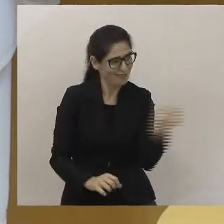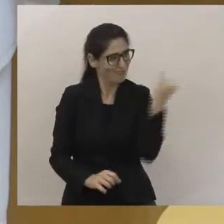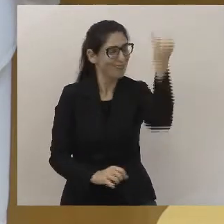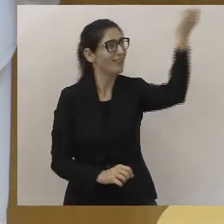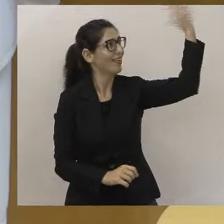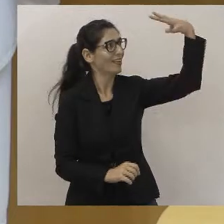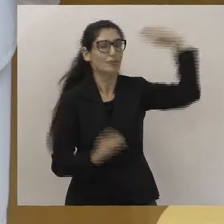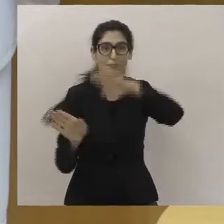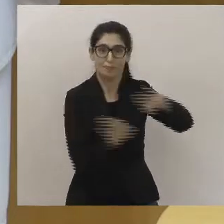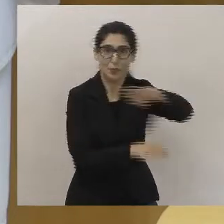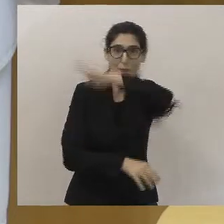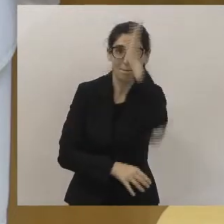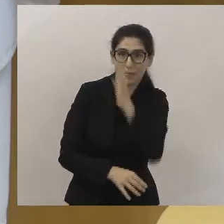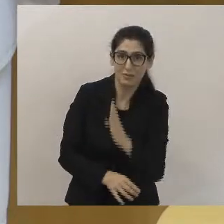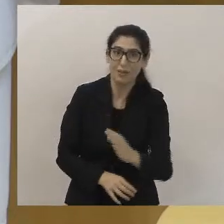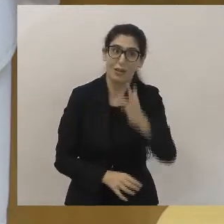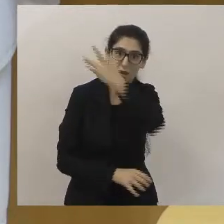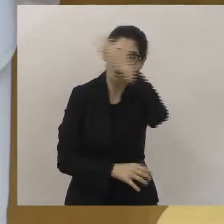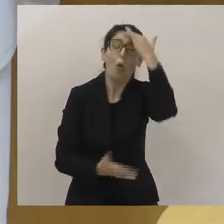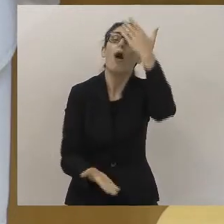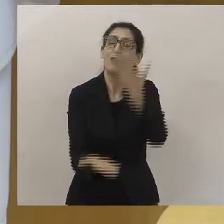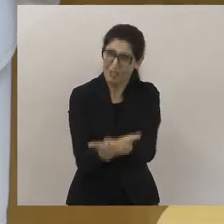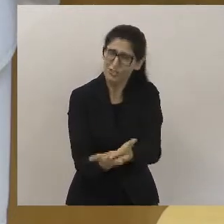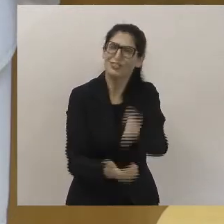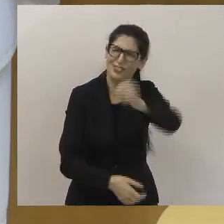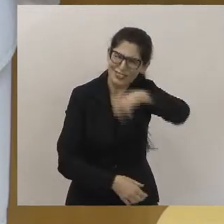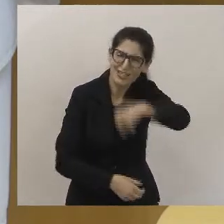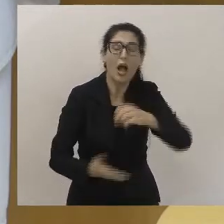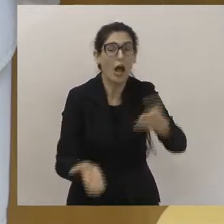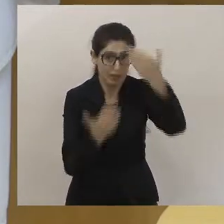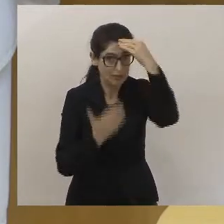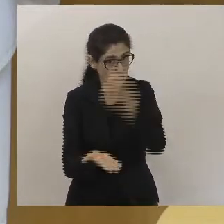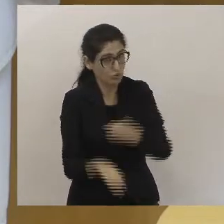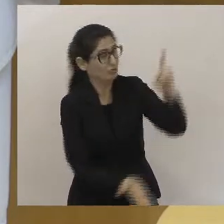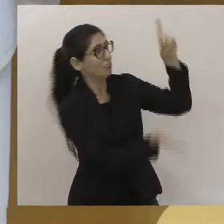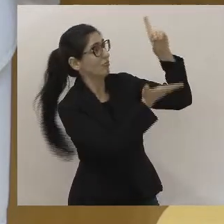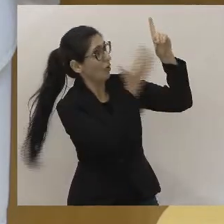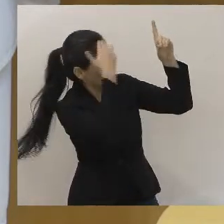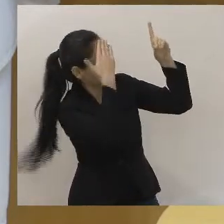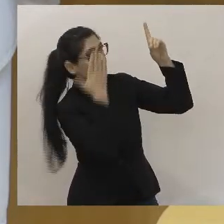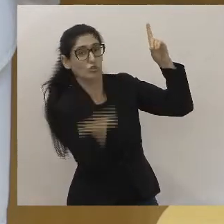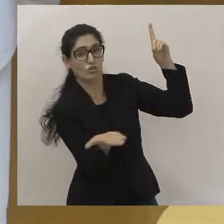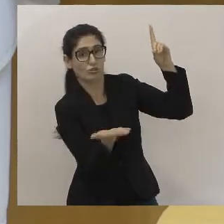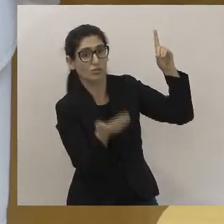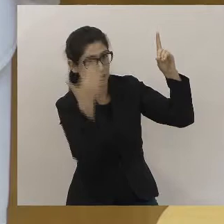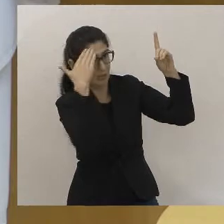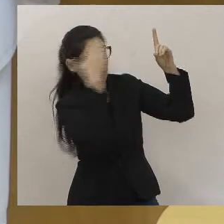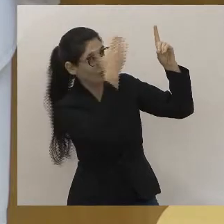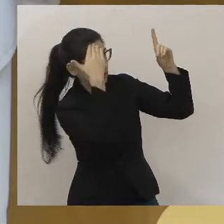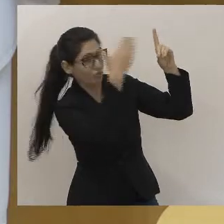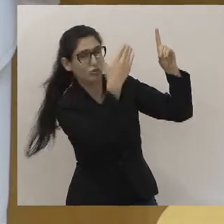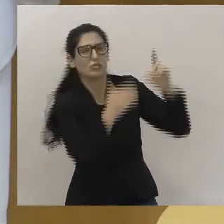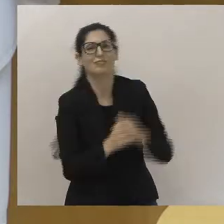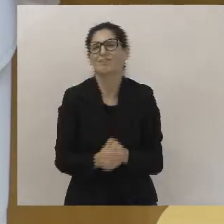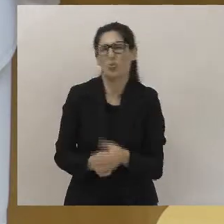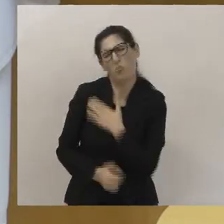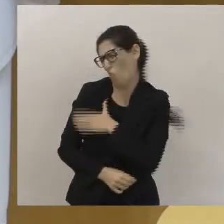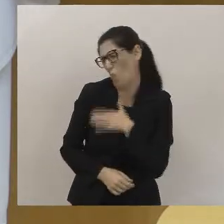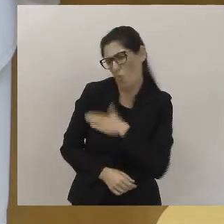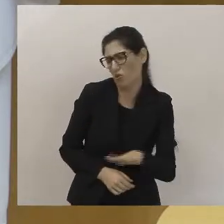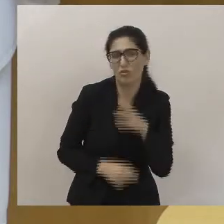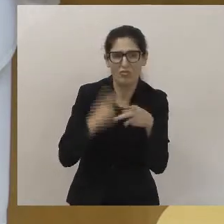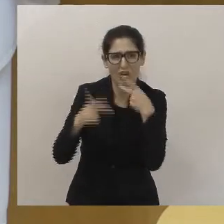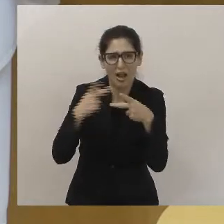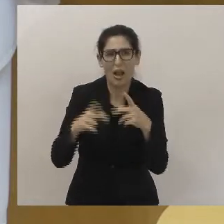acreditar em tudo na nossa vida temos que acreditar primeiro em deus eu não gosto muito estou falando aqui que acreditar em deus que eu acho que é obrigação